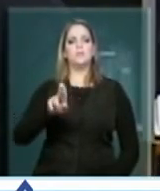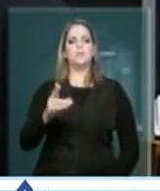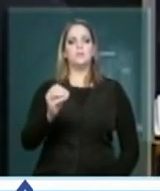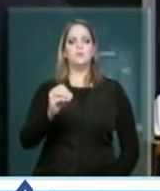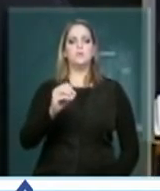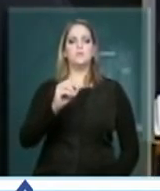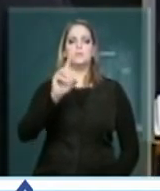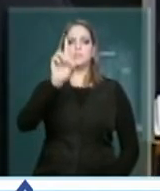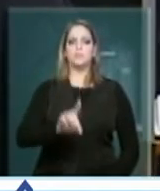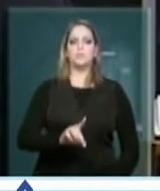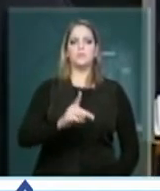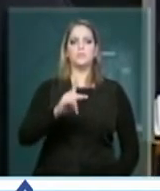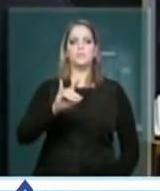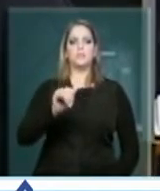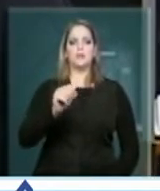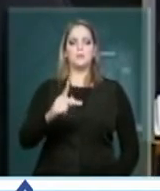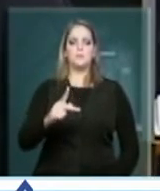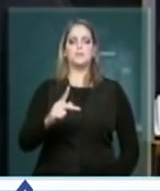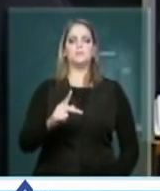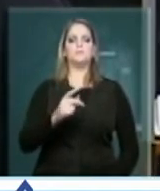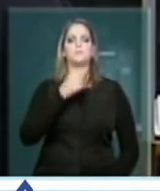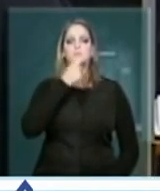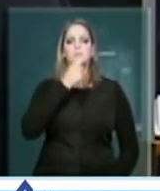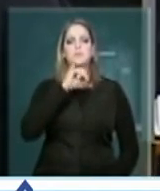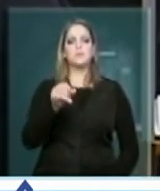DIAP. Josefa Brito,